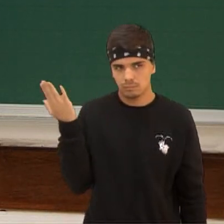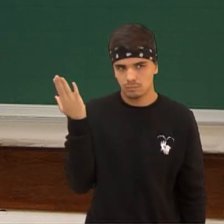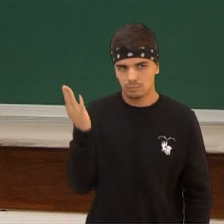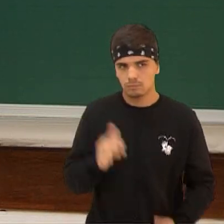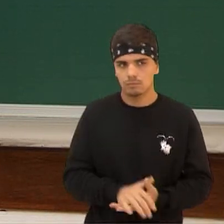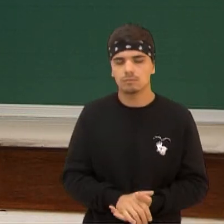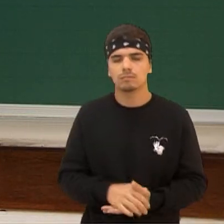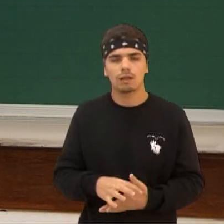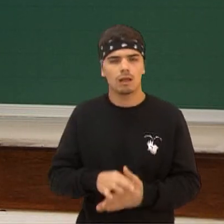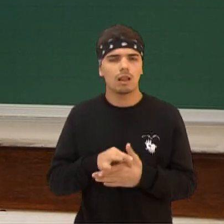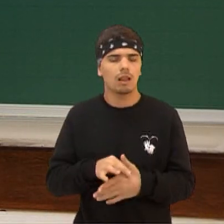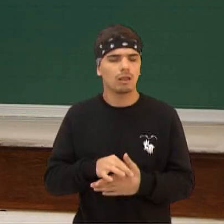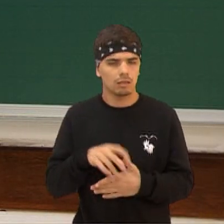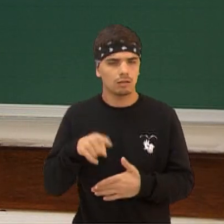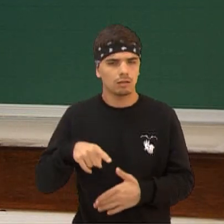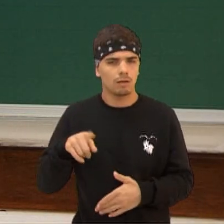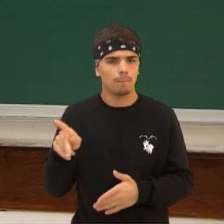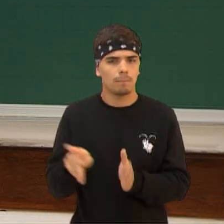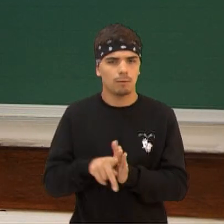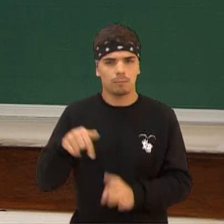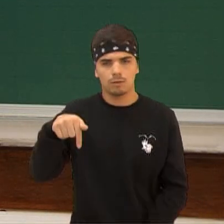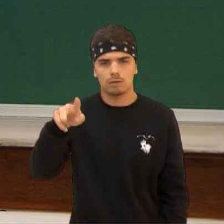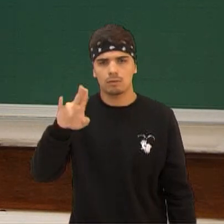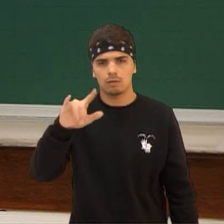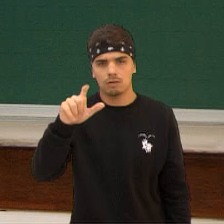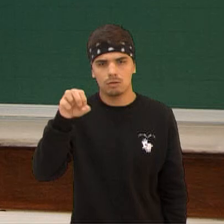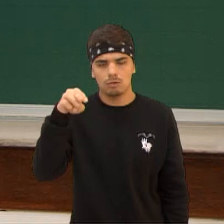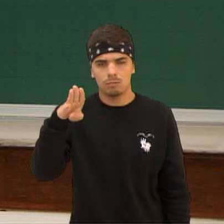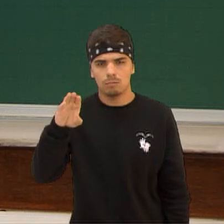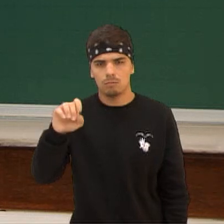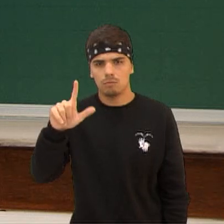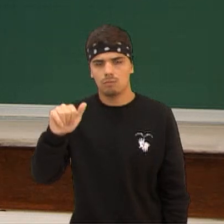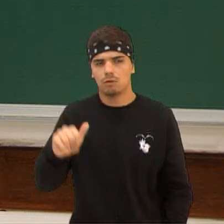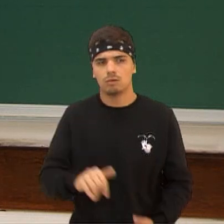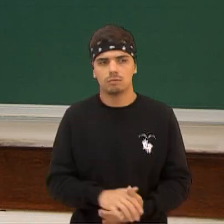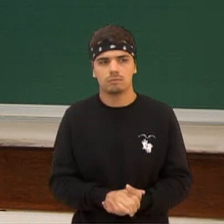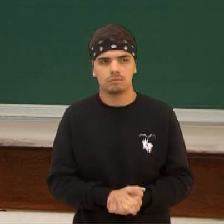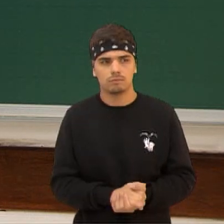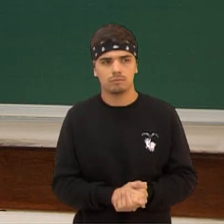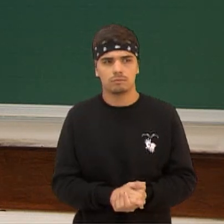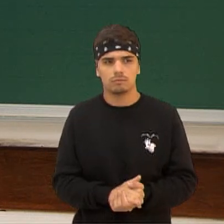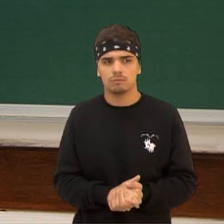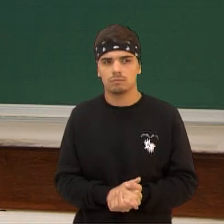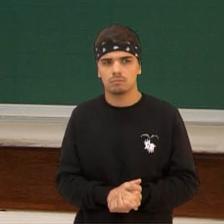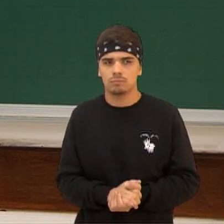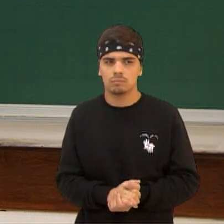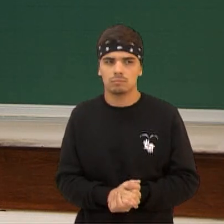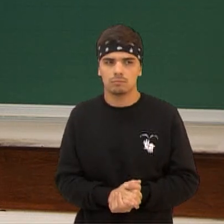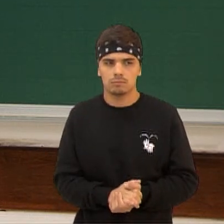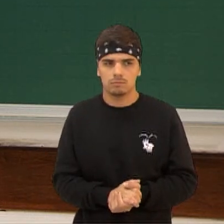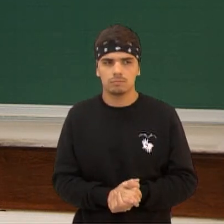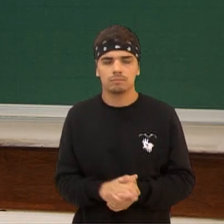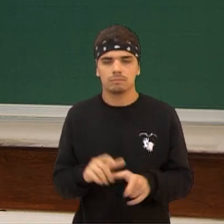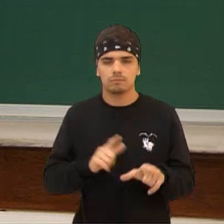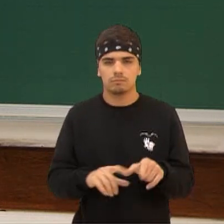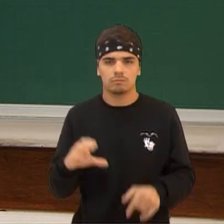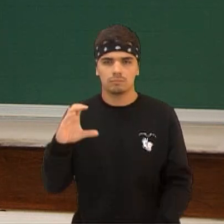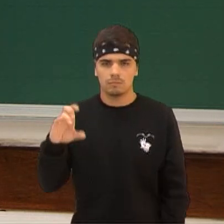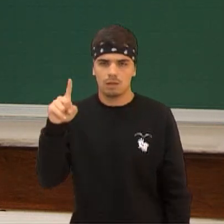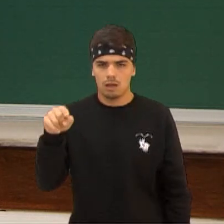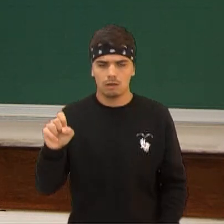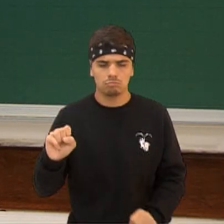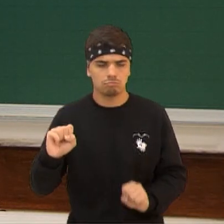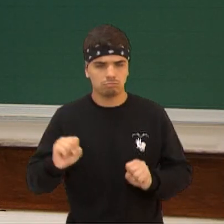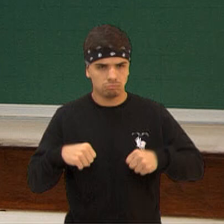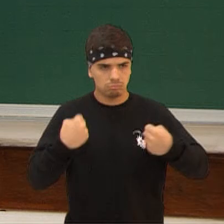leader? Yes, ele era um líder do Quilombola. He wasn't considered a hero? Falso, ele é considerado um herói,